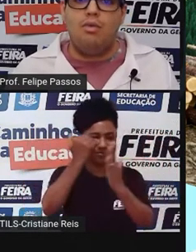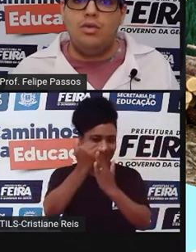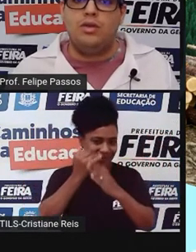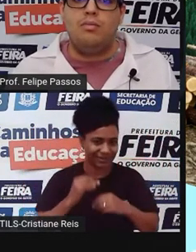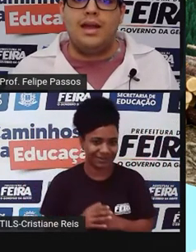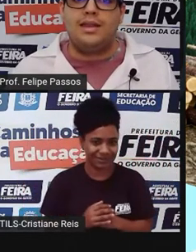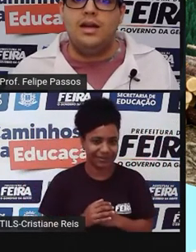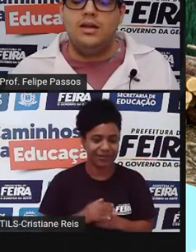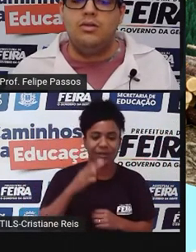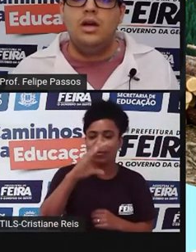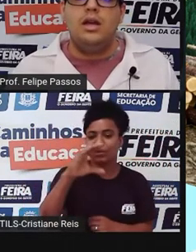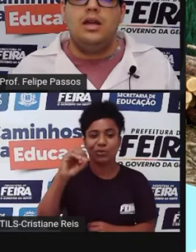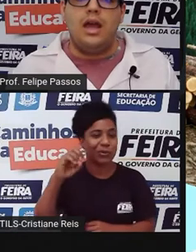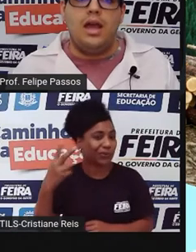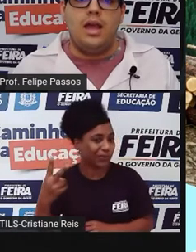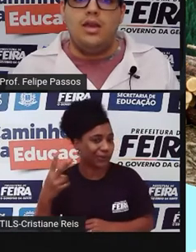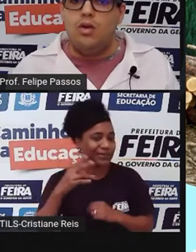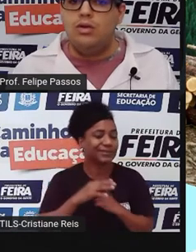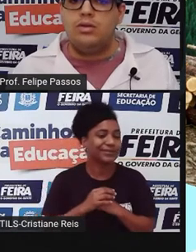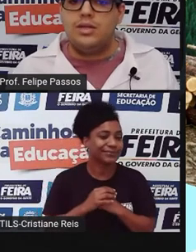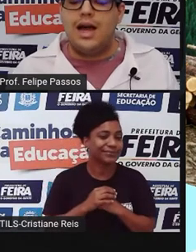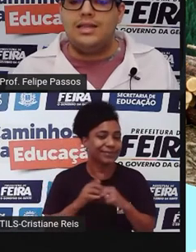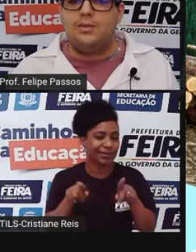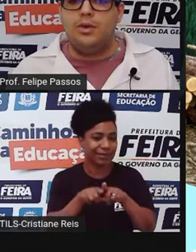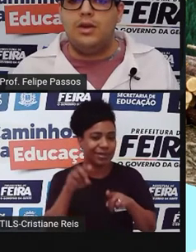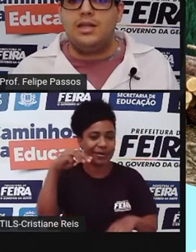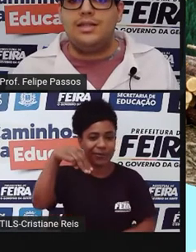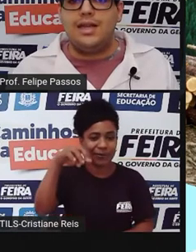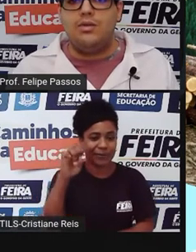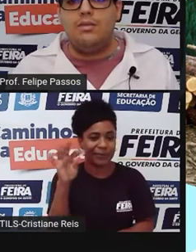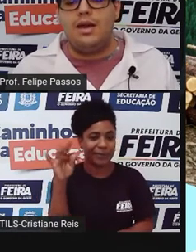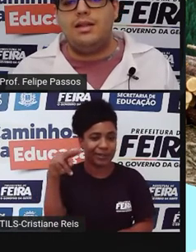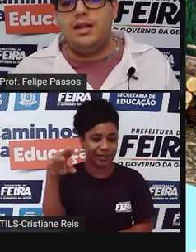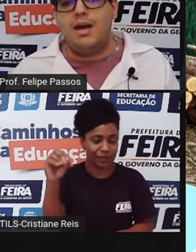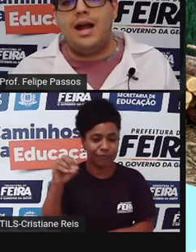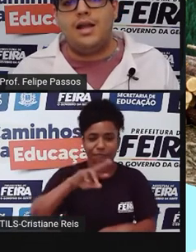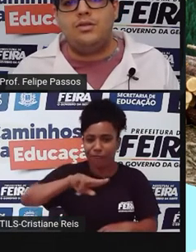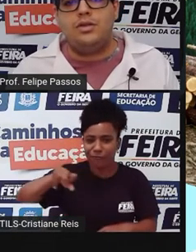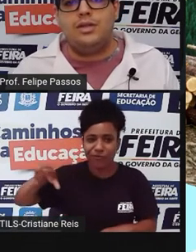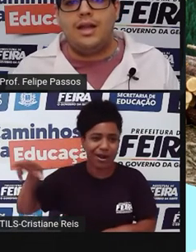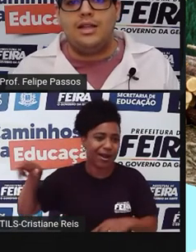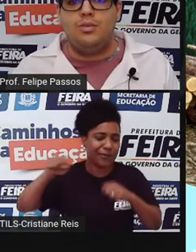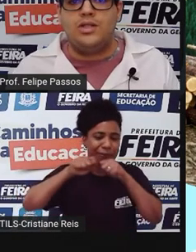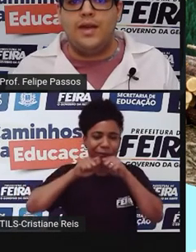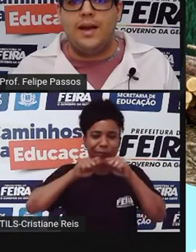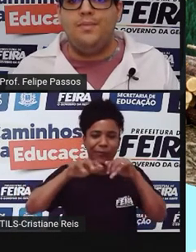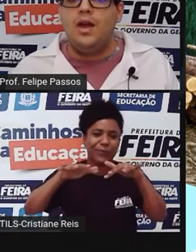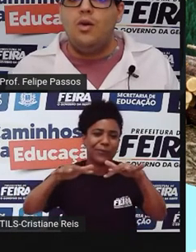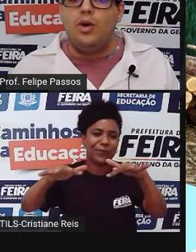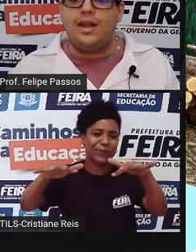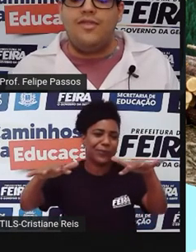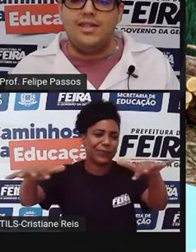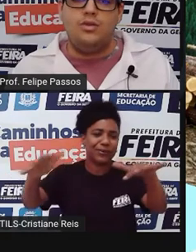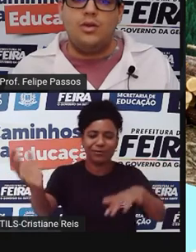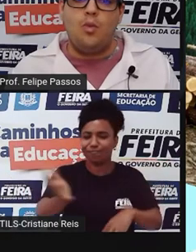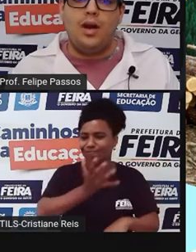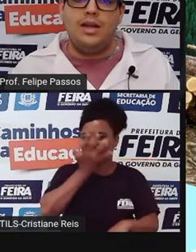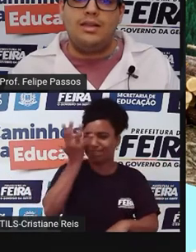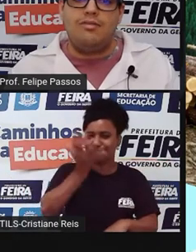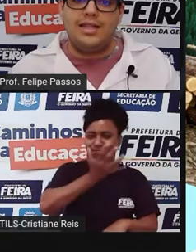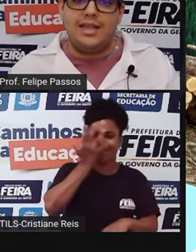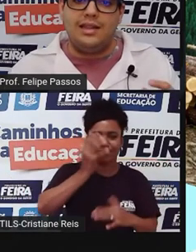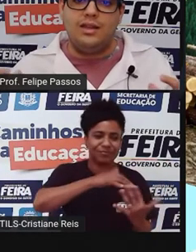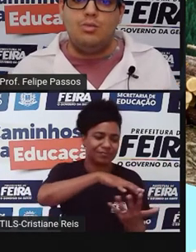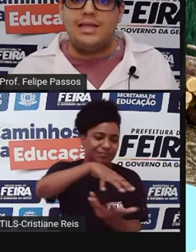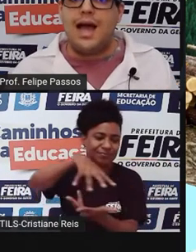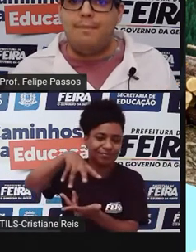gás carbônico, metano, e outros gases poluentes sendo liberados na atmosfera, o que está fazendo com que o